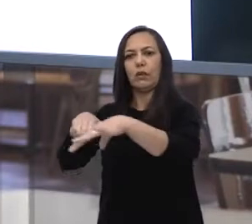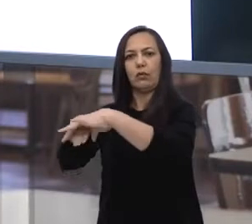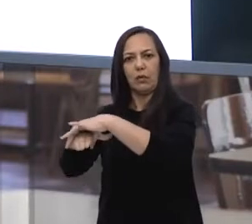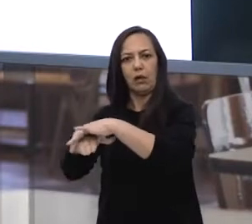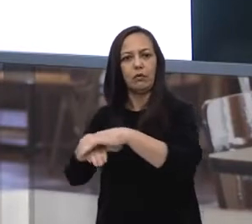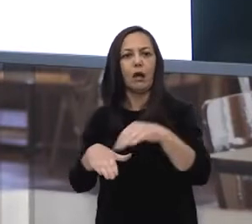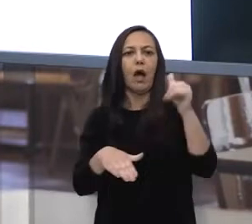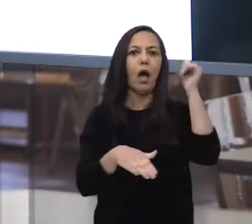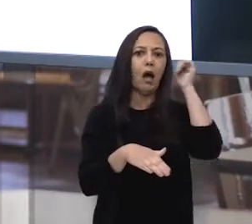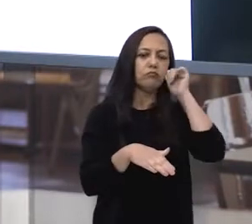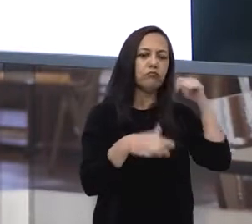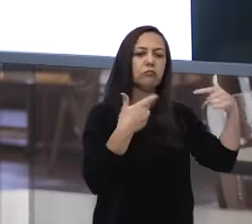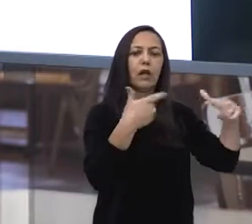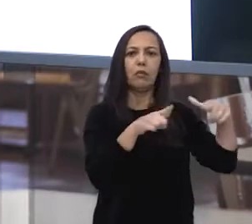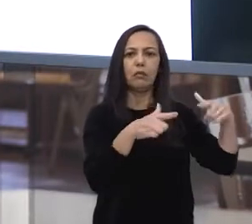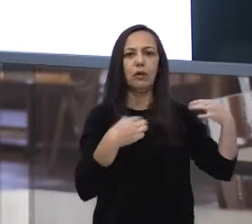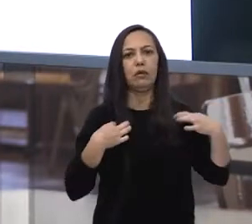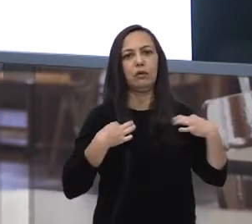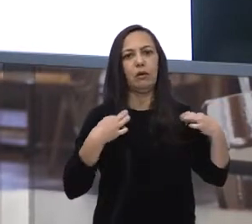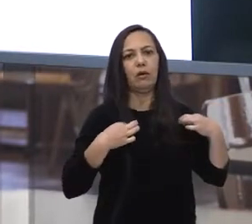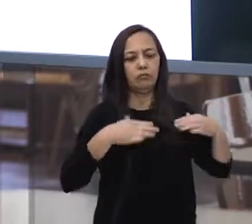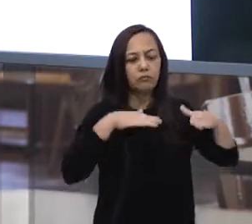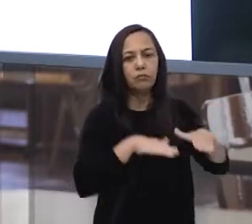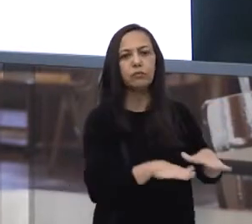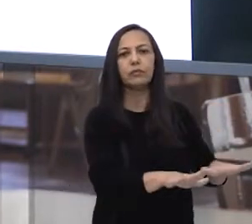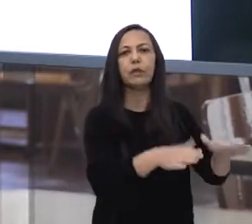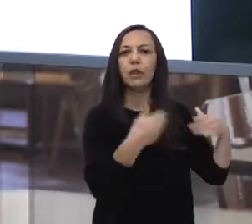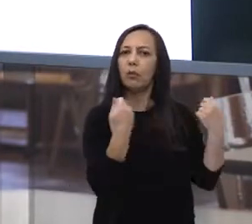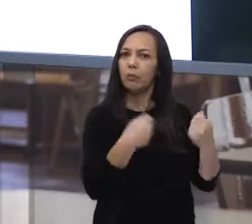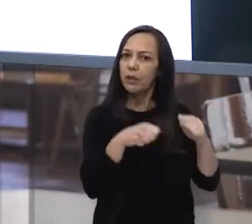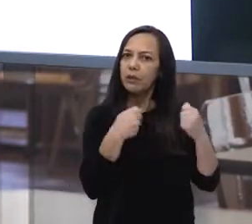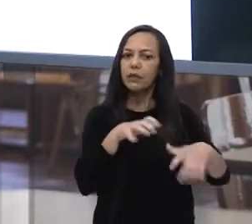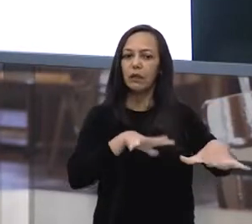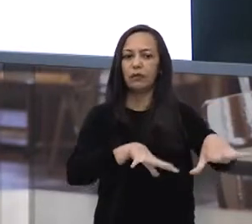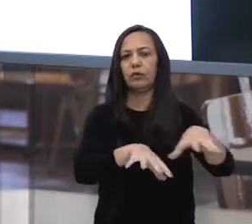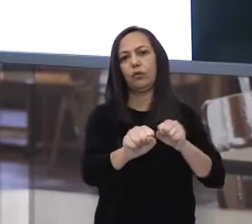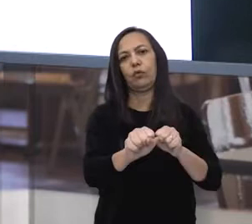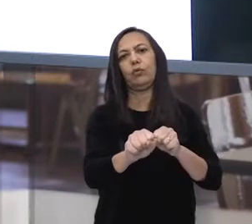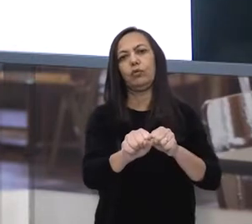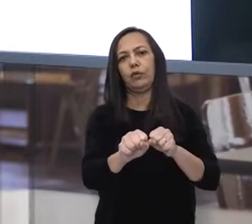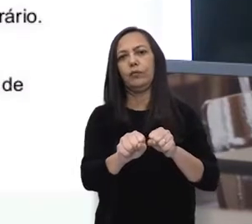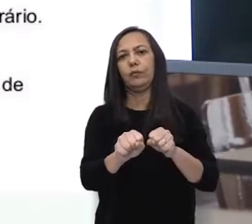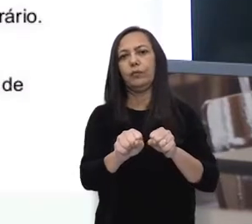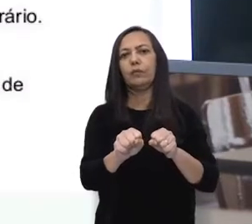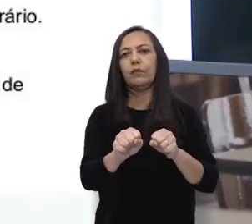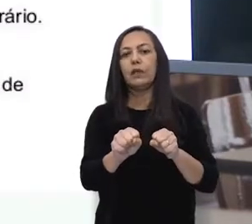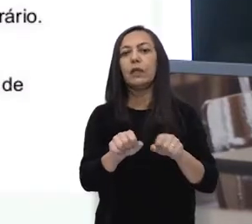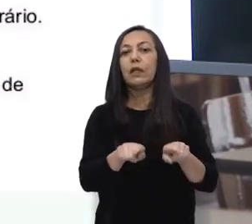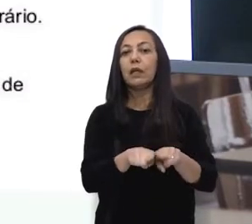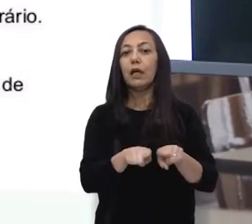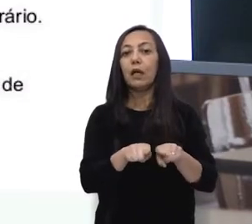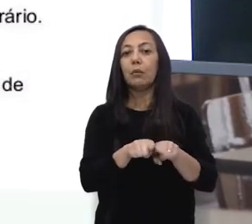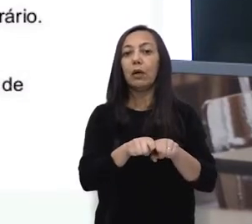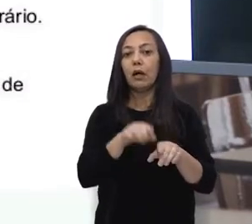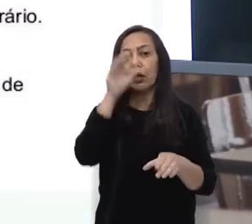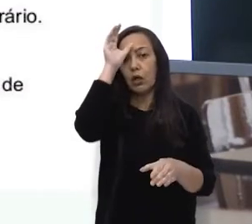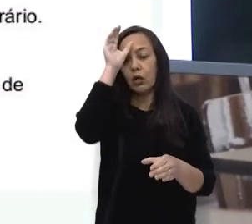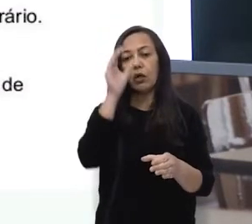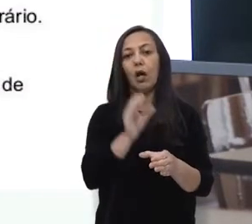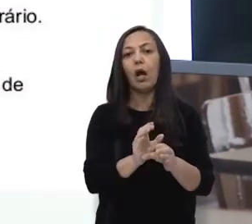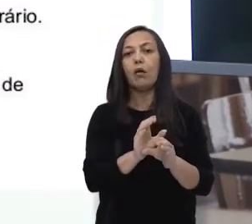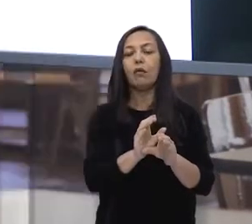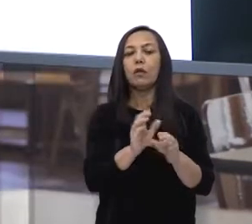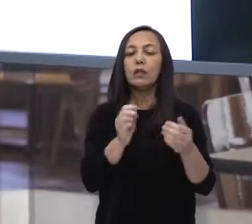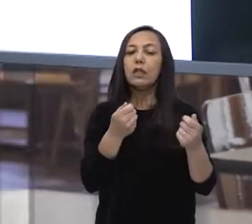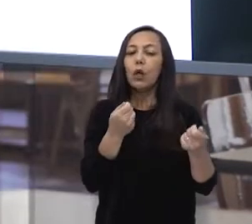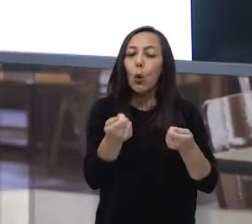roupa. Então tinha que se ter essa especialização. E eles próprios controlavam a produção, o volume de